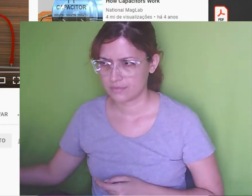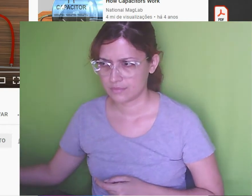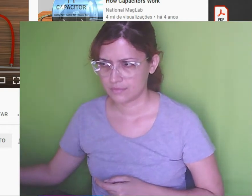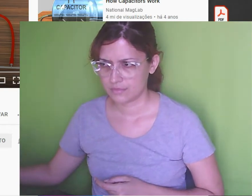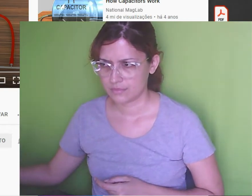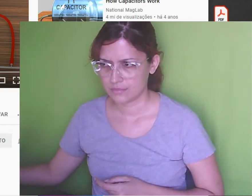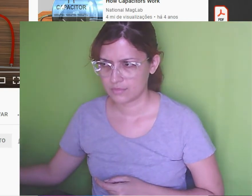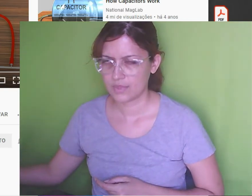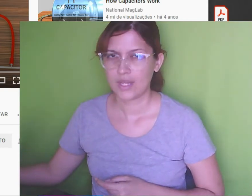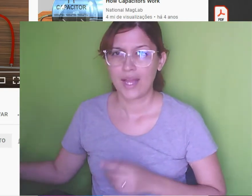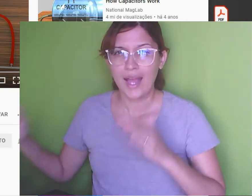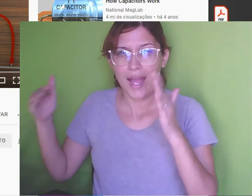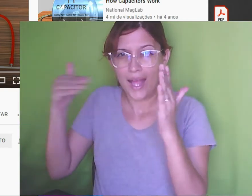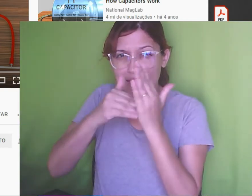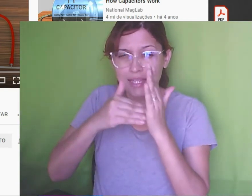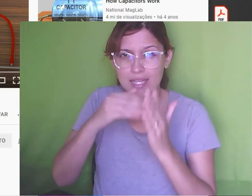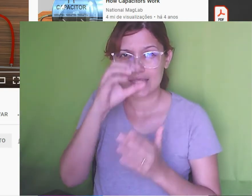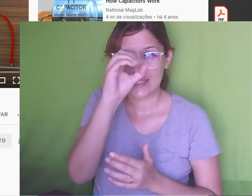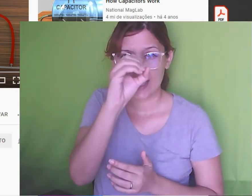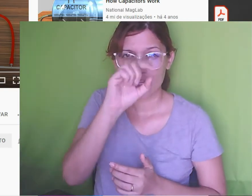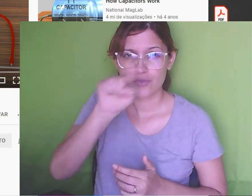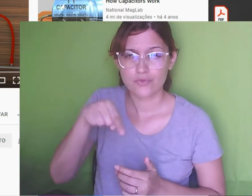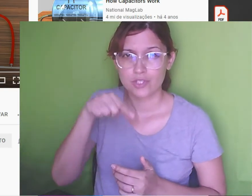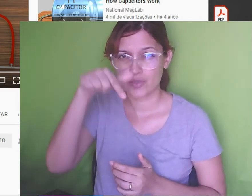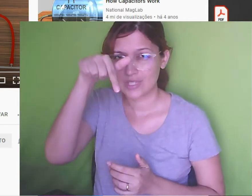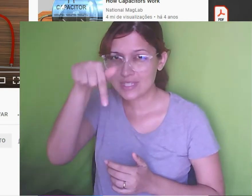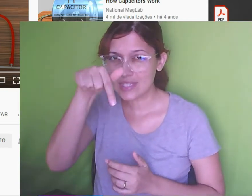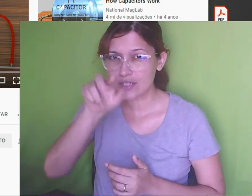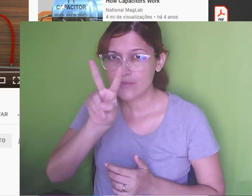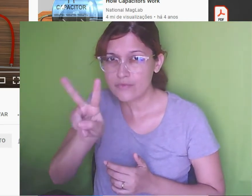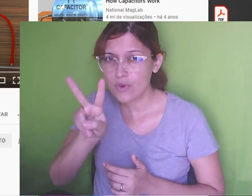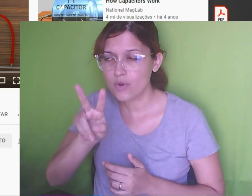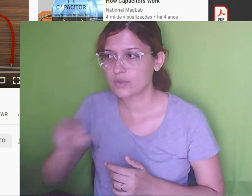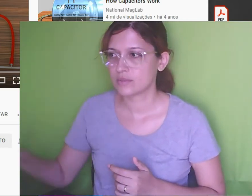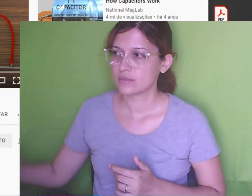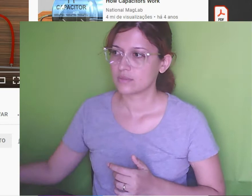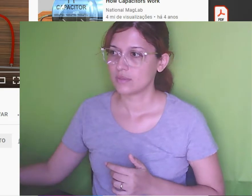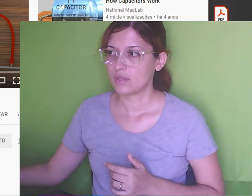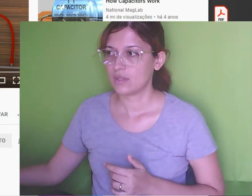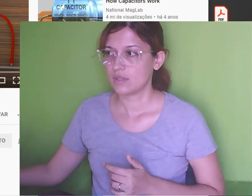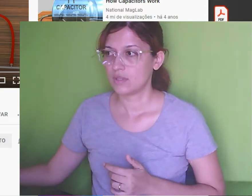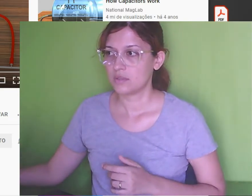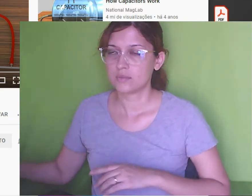Então veja que a partir de 0,7 volts